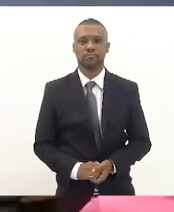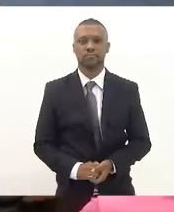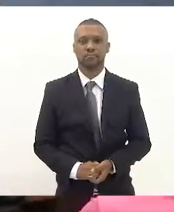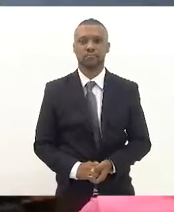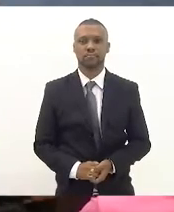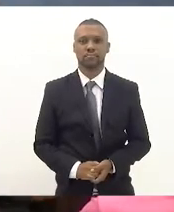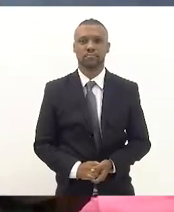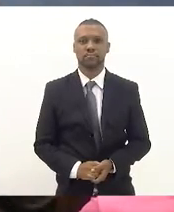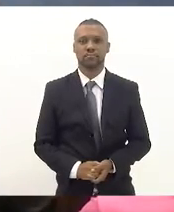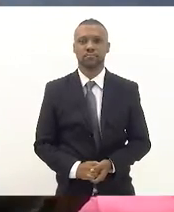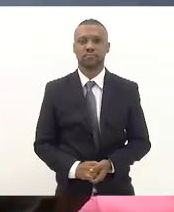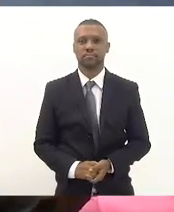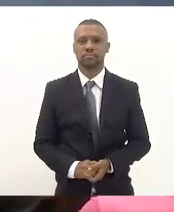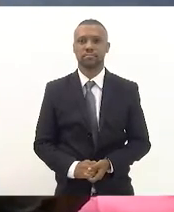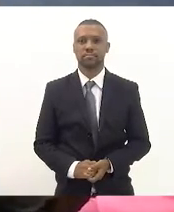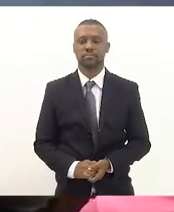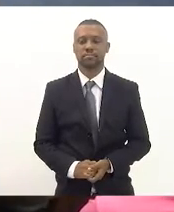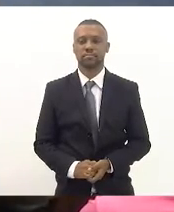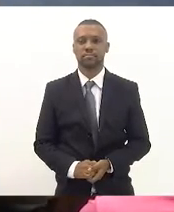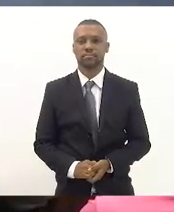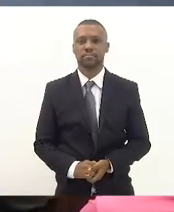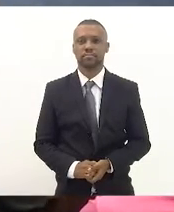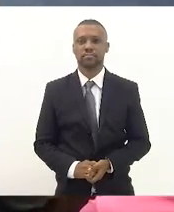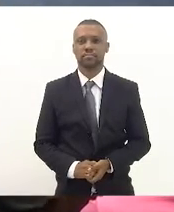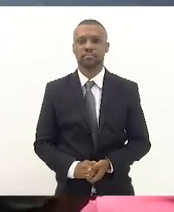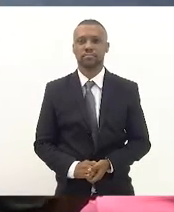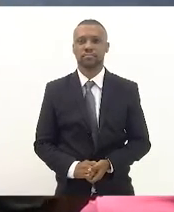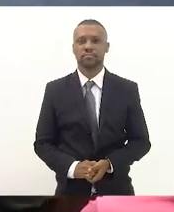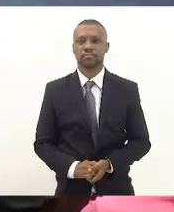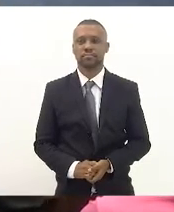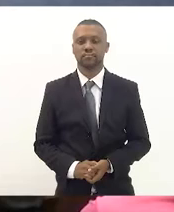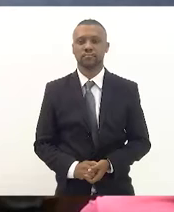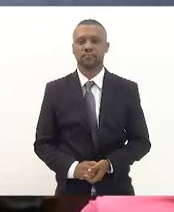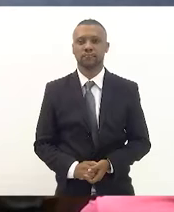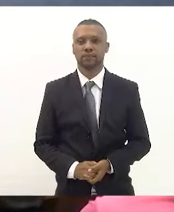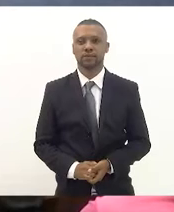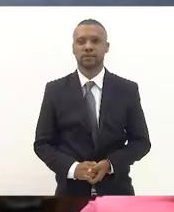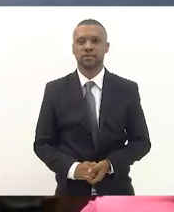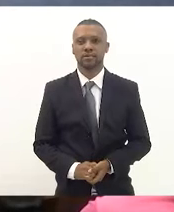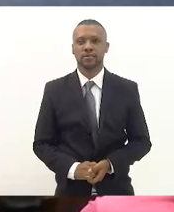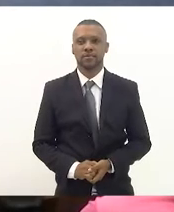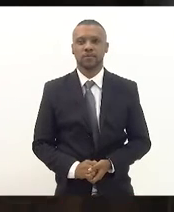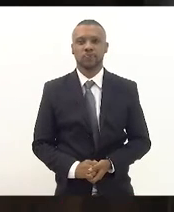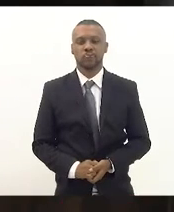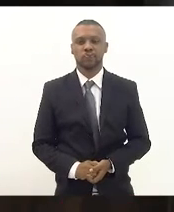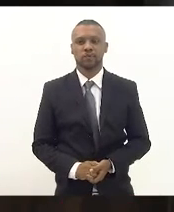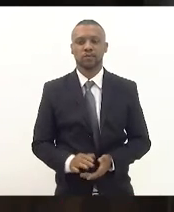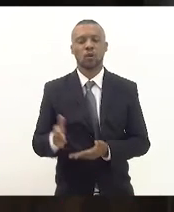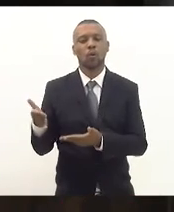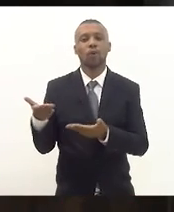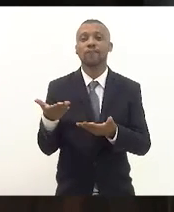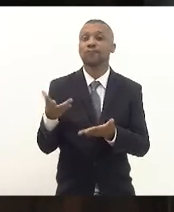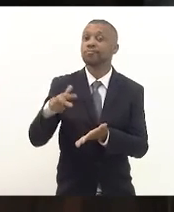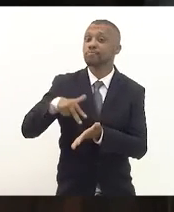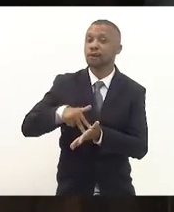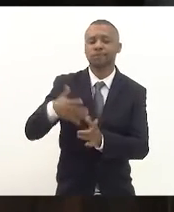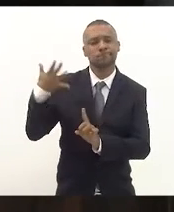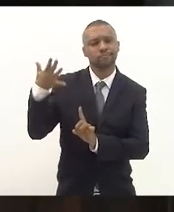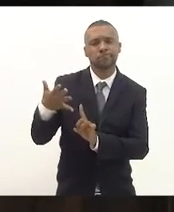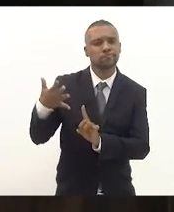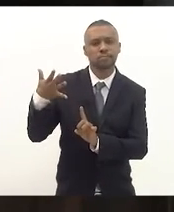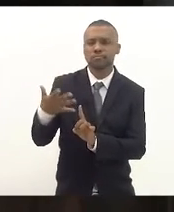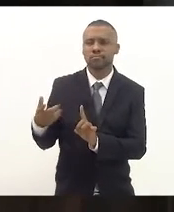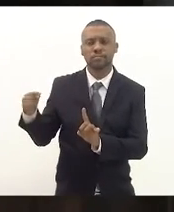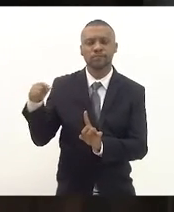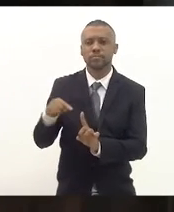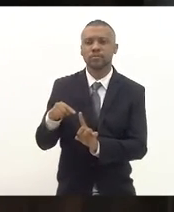o petrolão Há quem diga convido para fazer uso da palavra